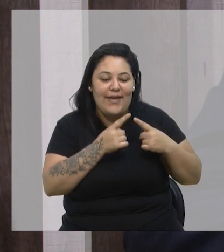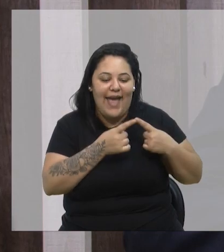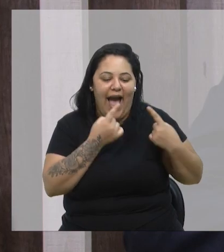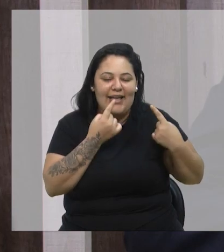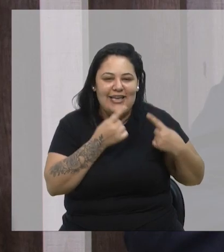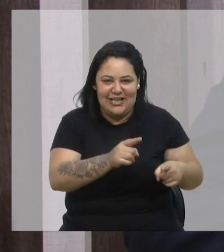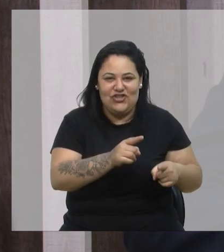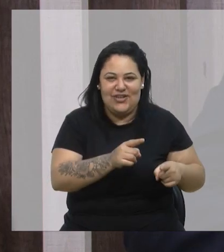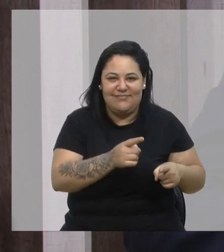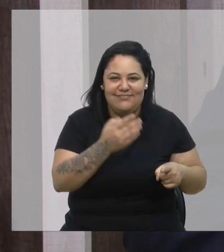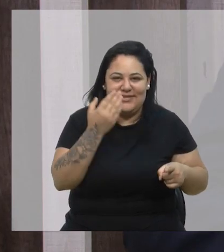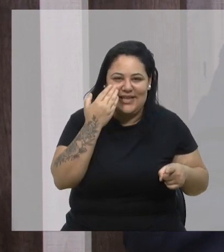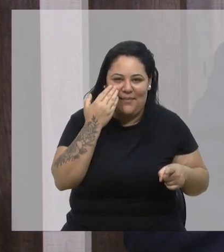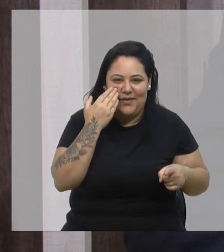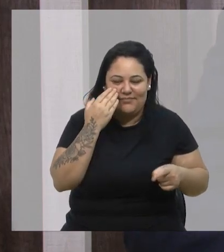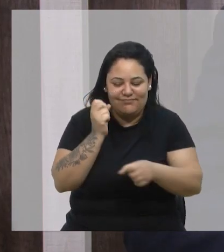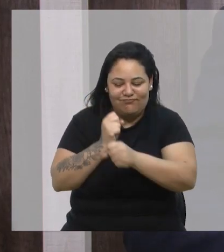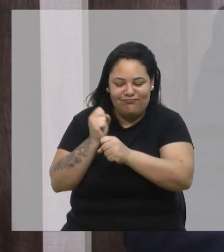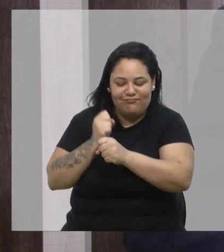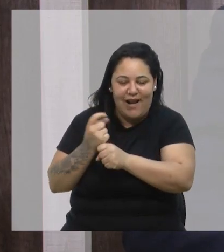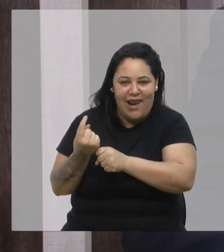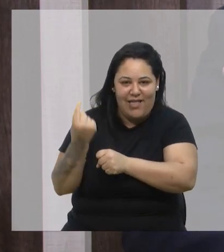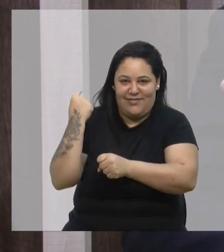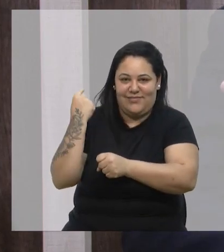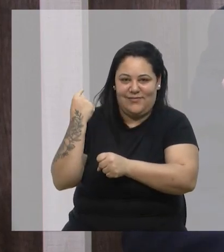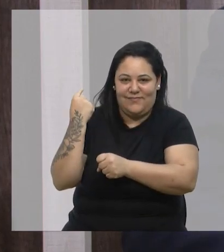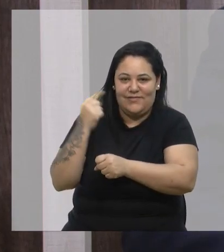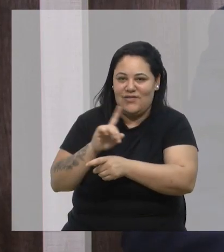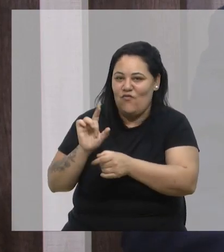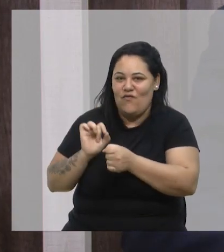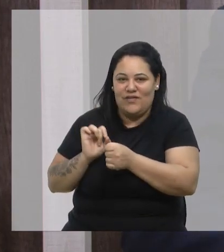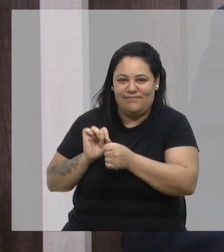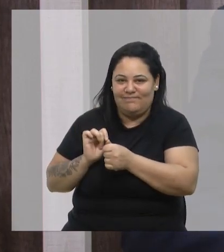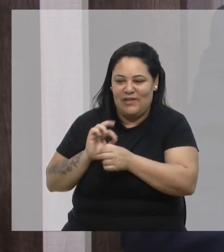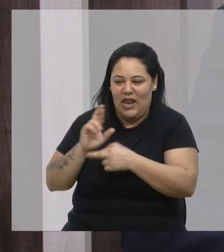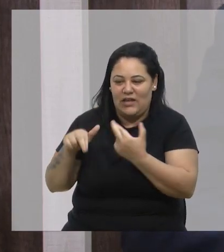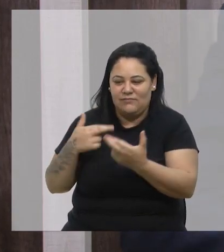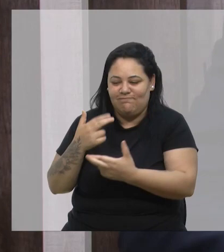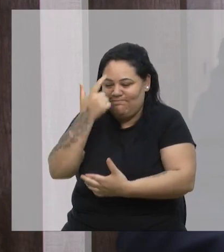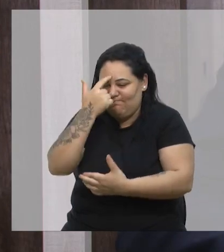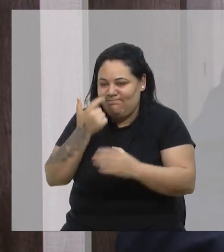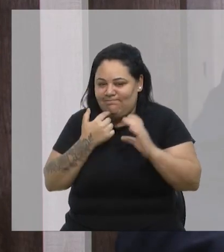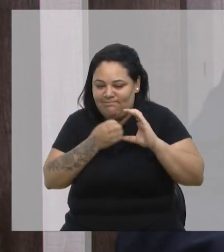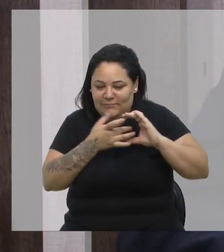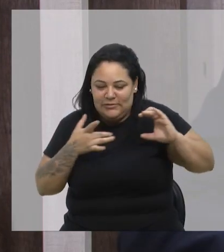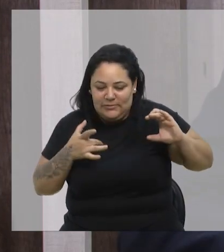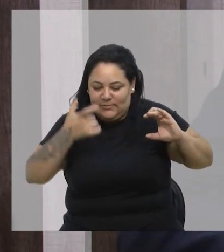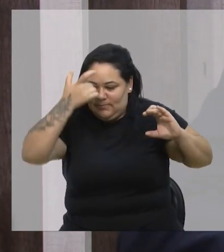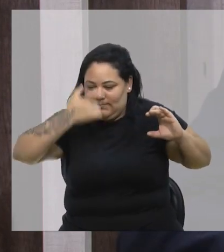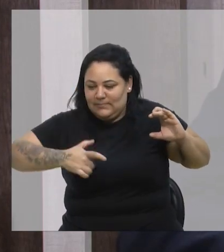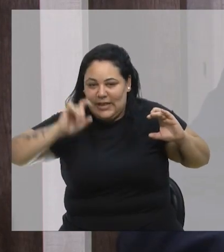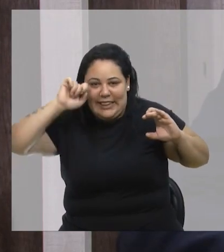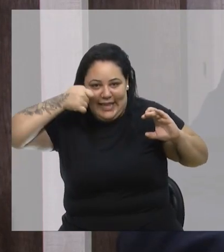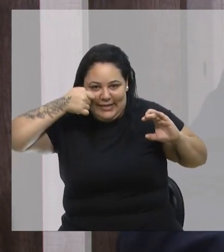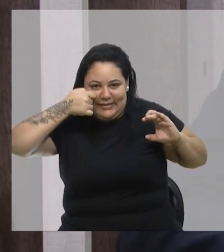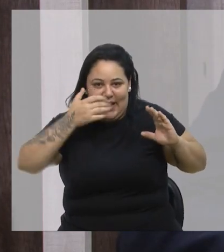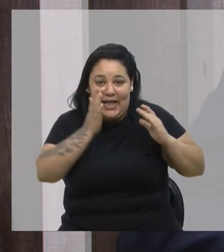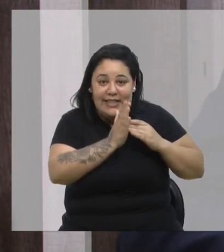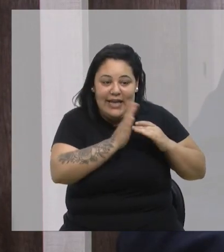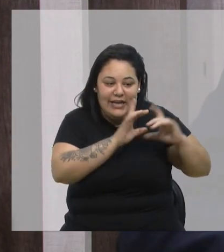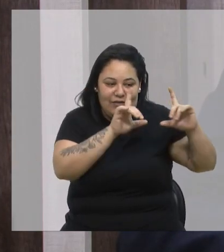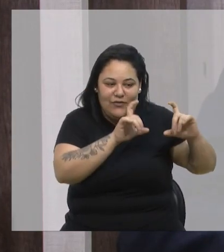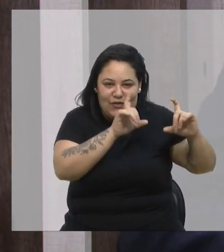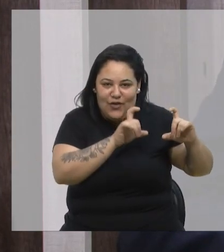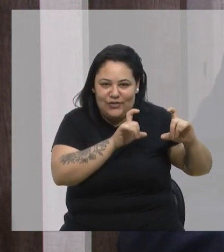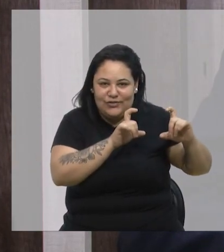digamos assim, a crítica, pelo menos mais da época, não fazia questão de caracterizar o Machado como um negro, até